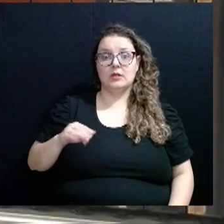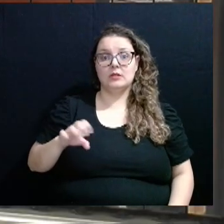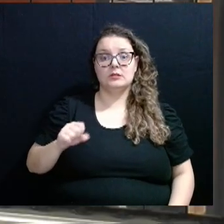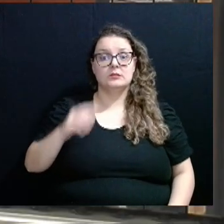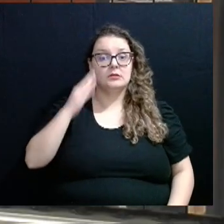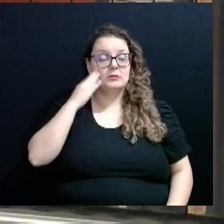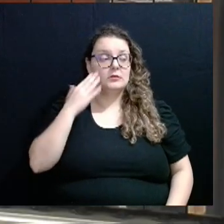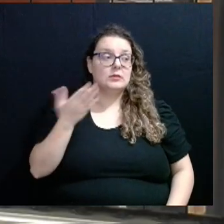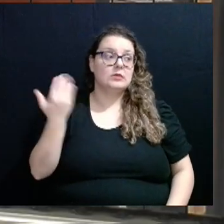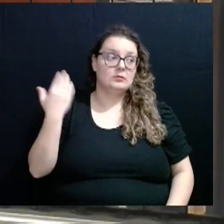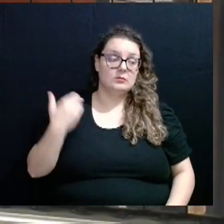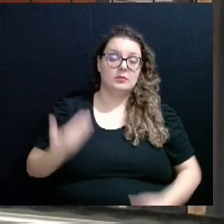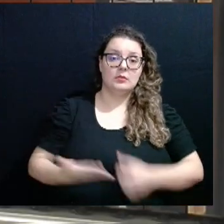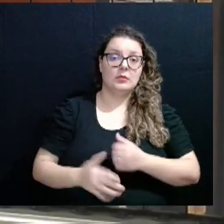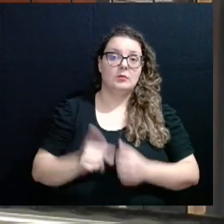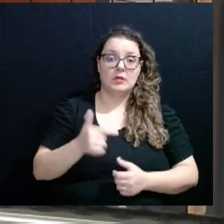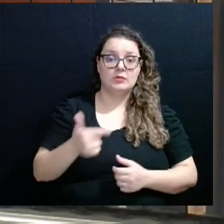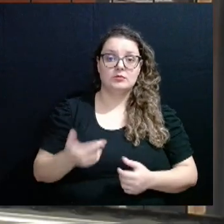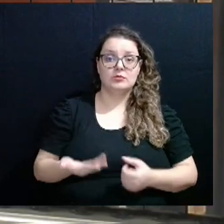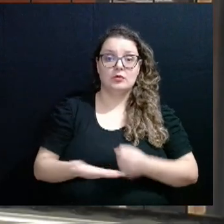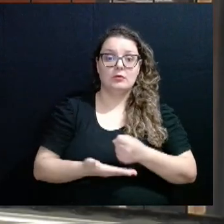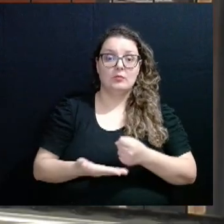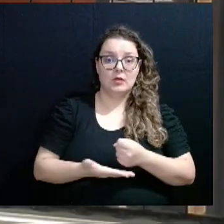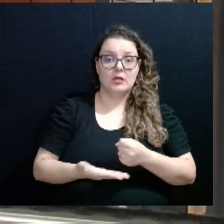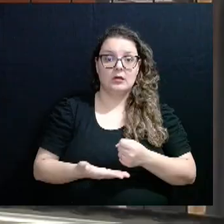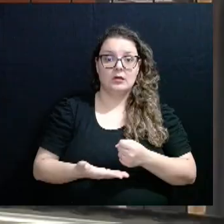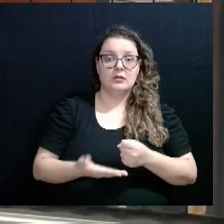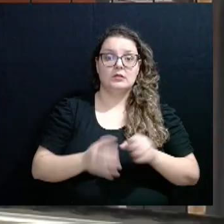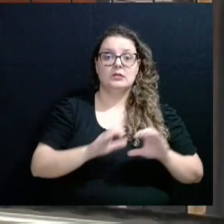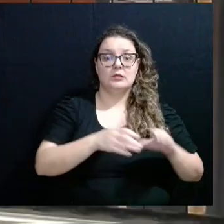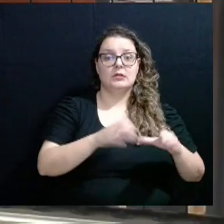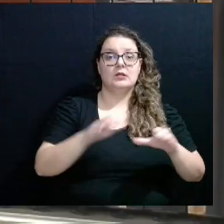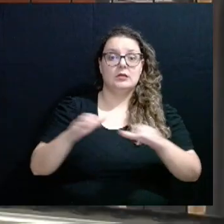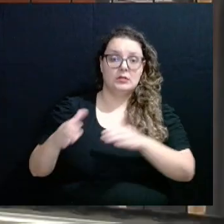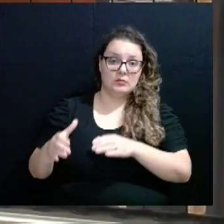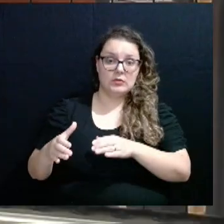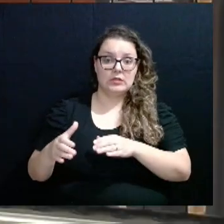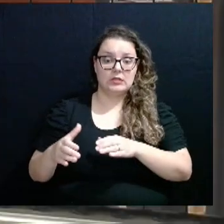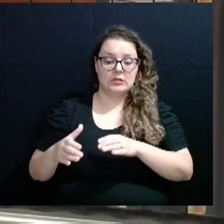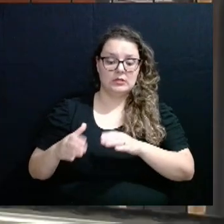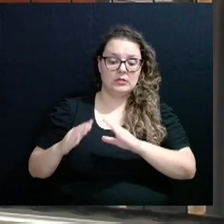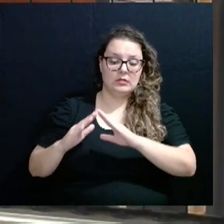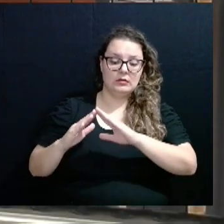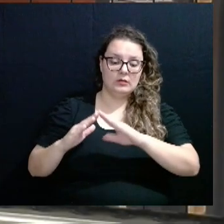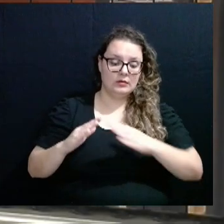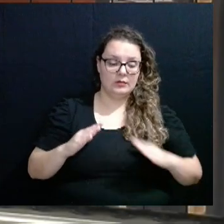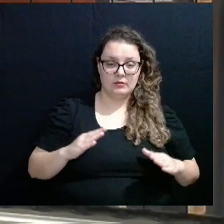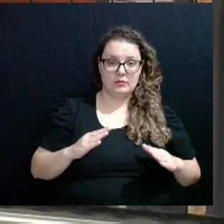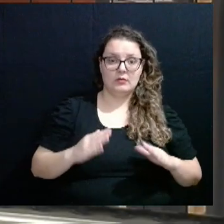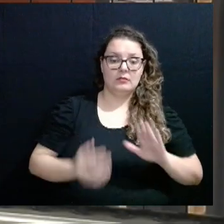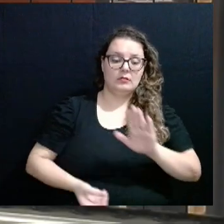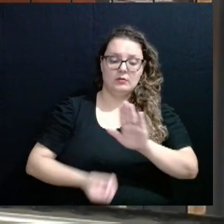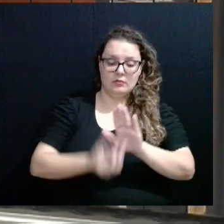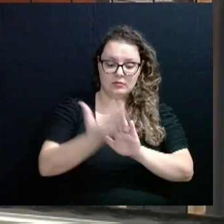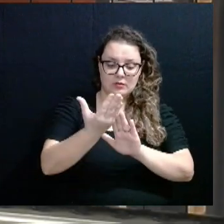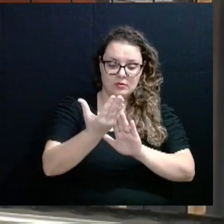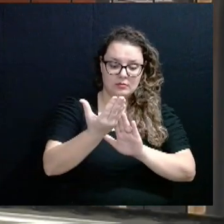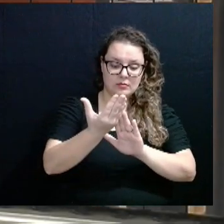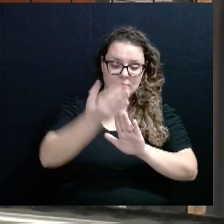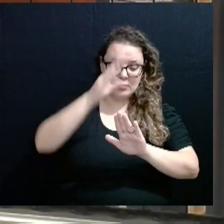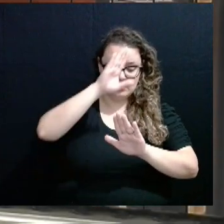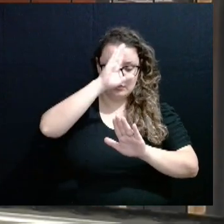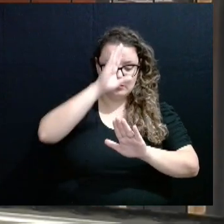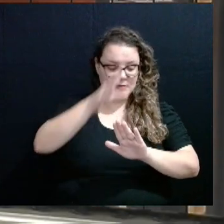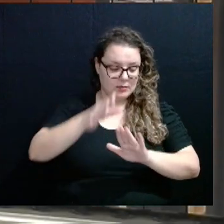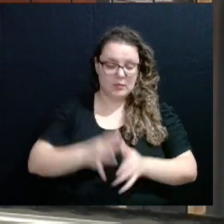tinha condição. E essas comunidades e favelas, elas foram constituídas principalmente pelo